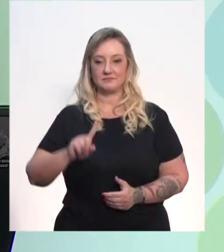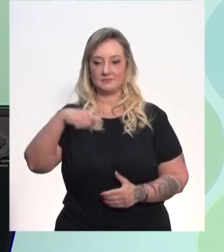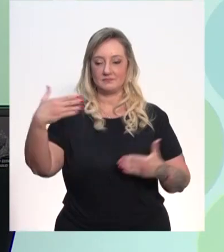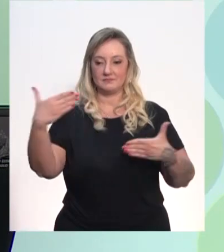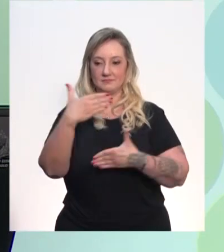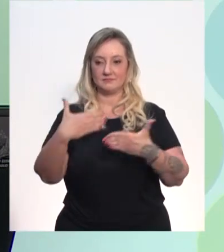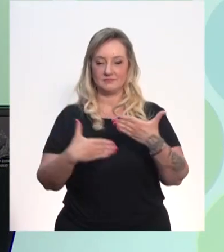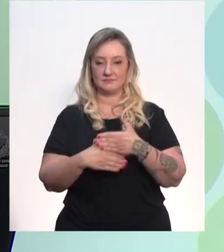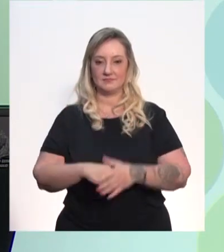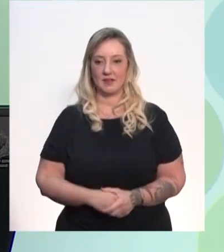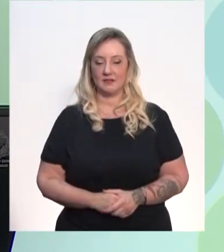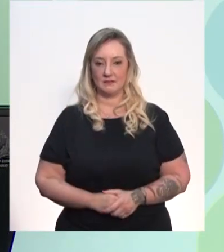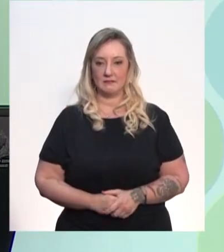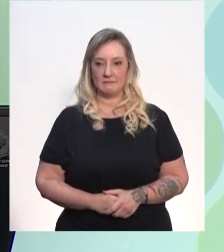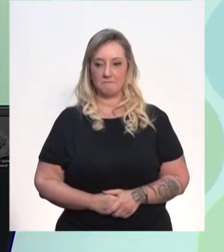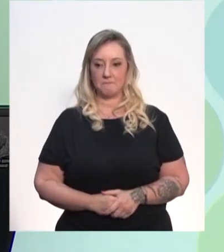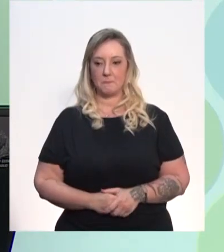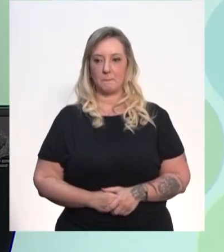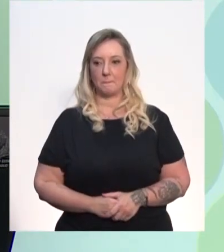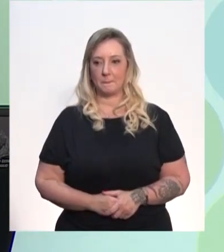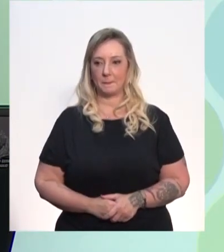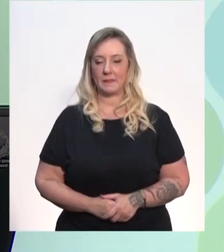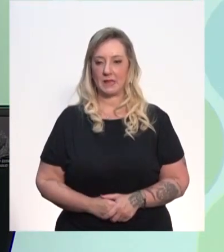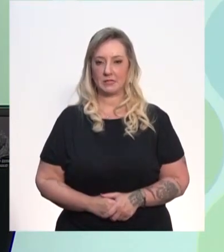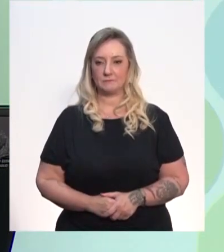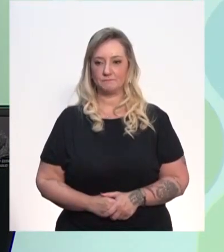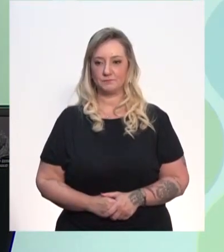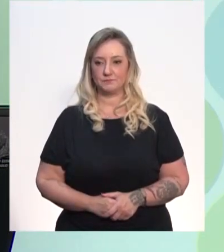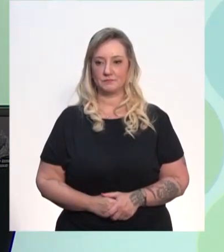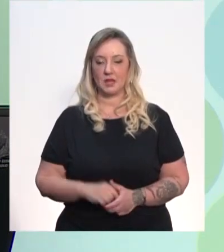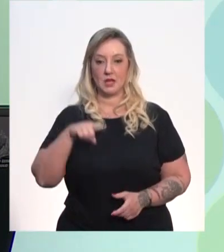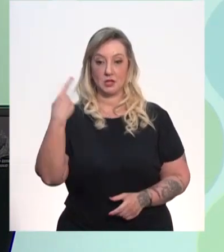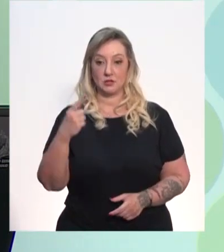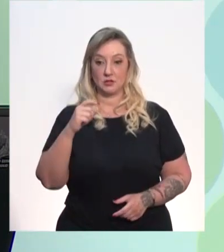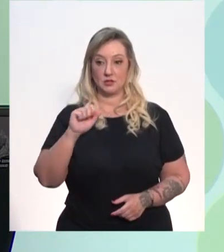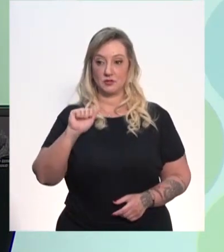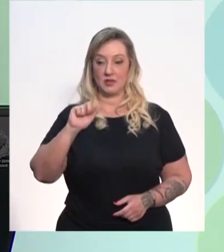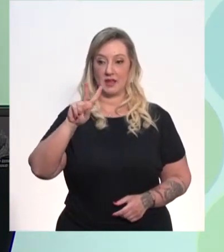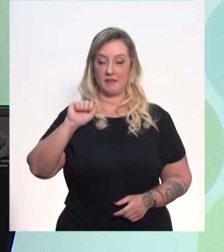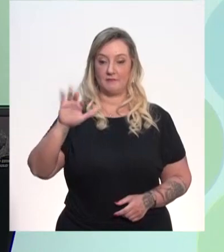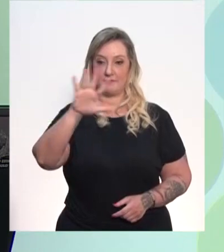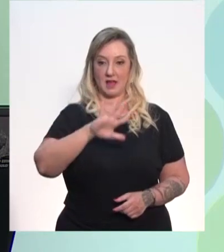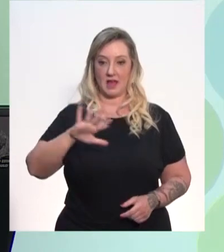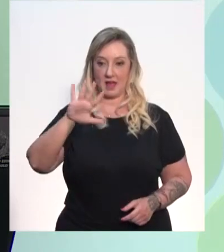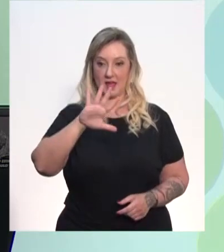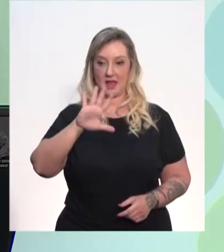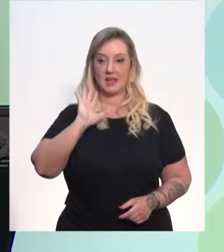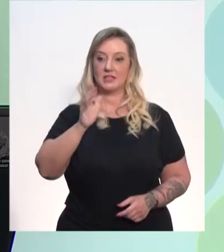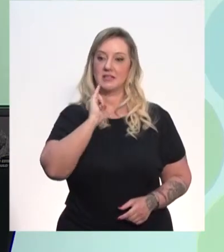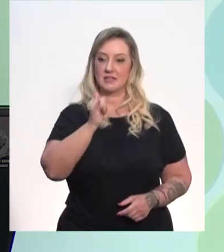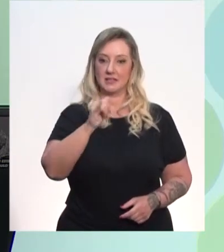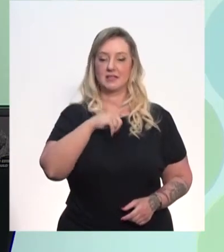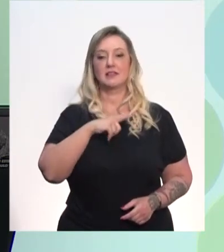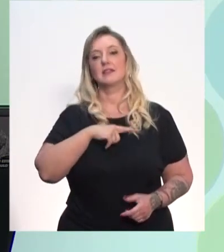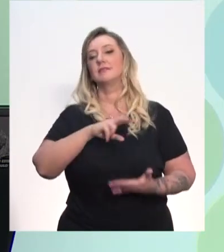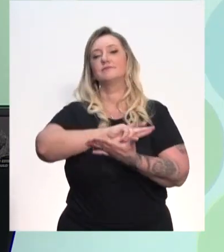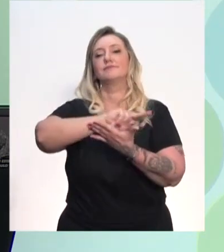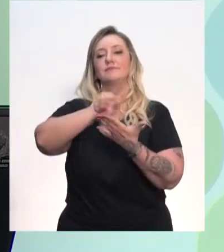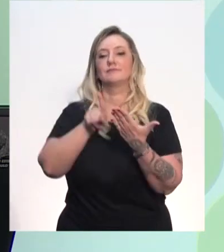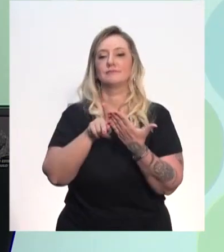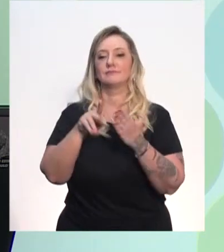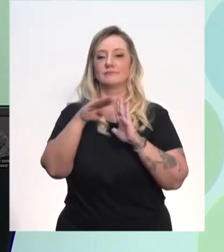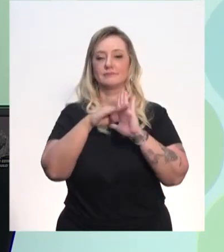um cuidado especial para que esse trabalho possa ser desenvolvido da melhor forma possível, mesmo com uma mediação